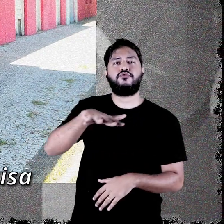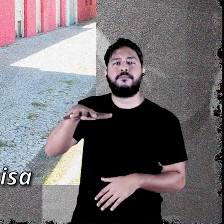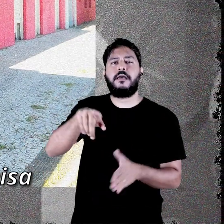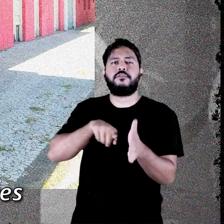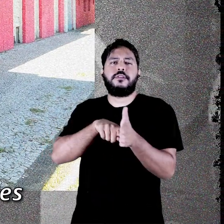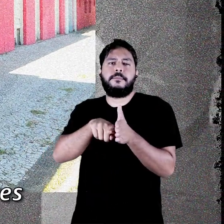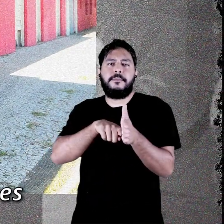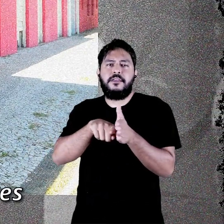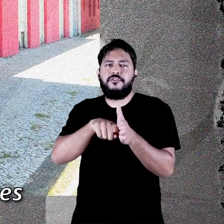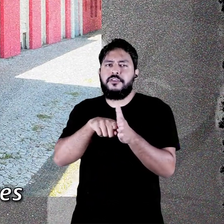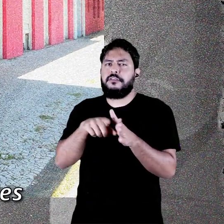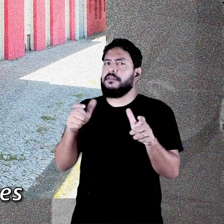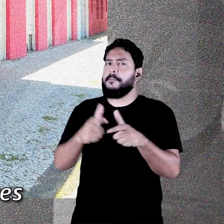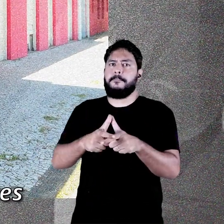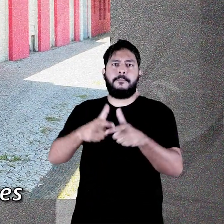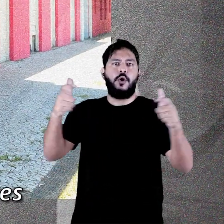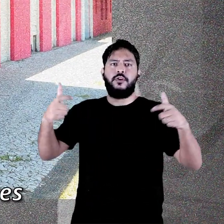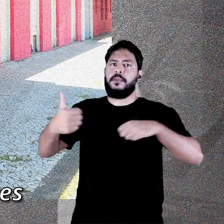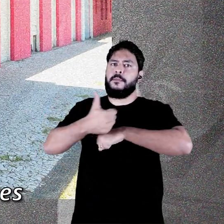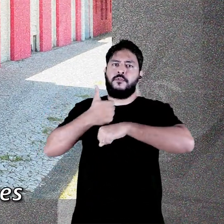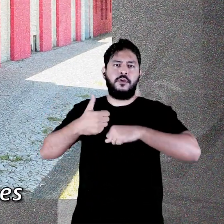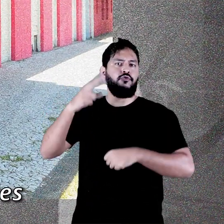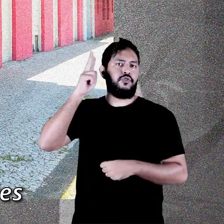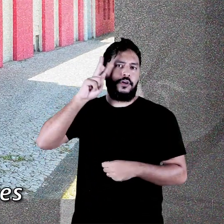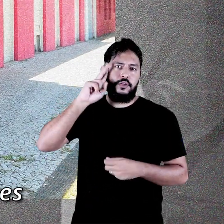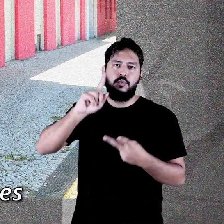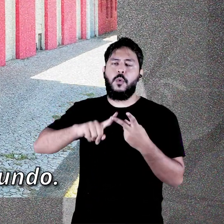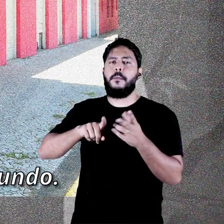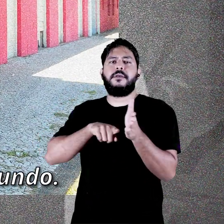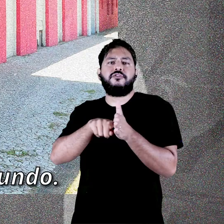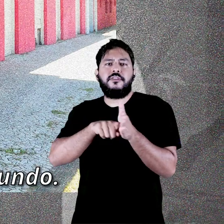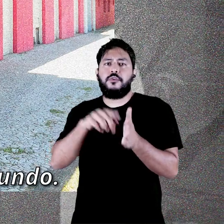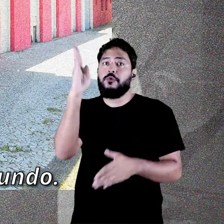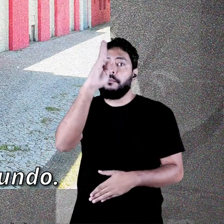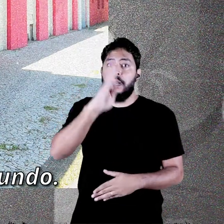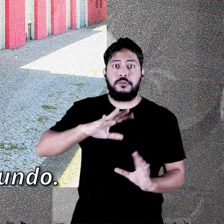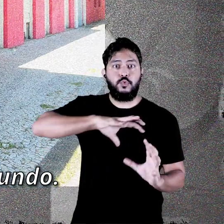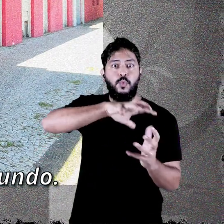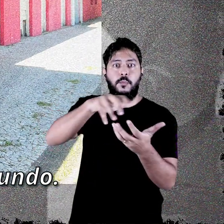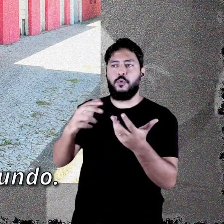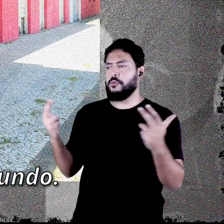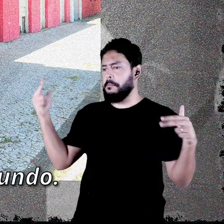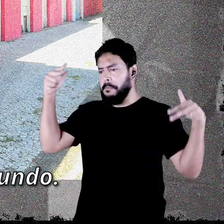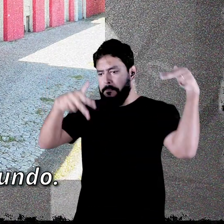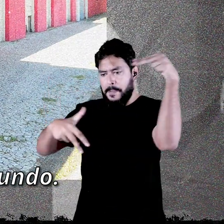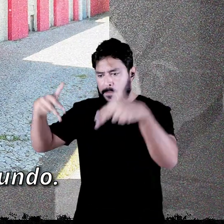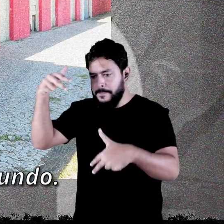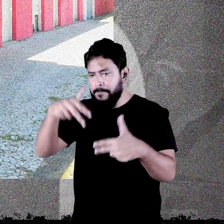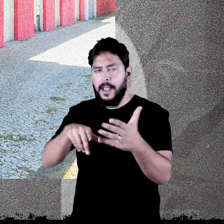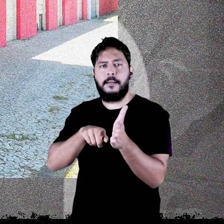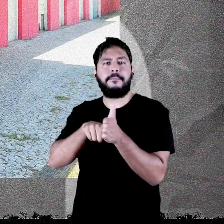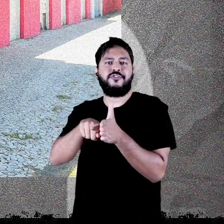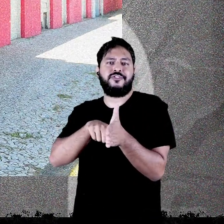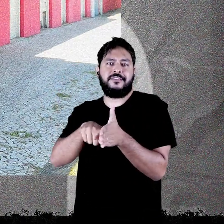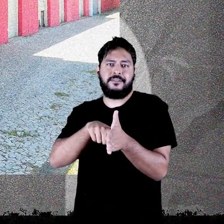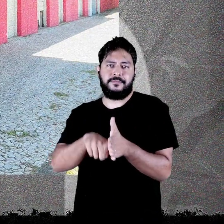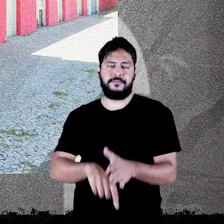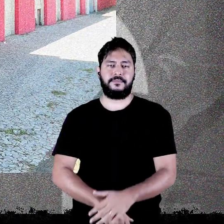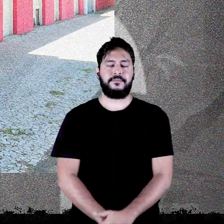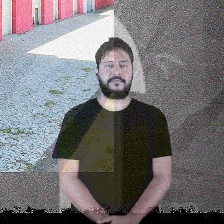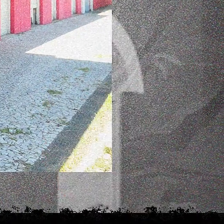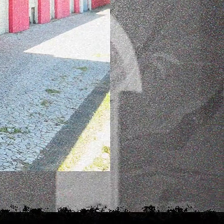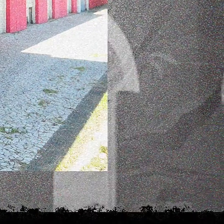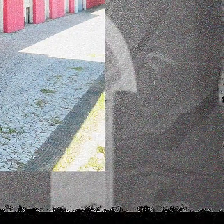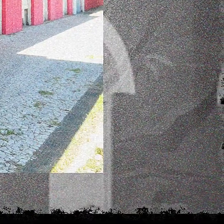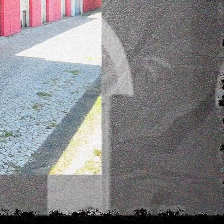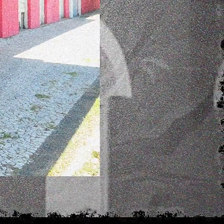de pesquisa amplamente frequentado por historiadores e pesquisadores de diversas regiões do Brasil e do mundo. Em frente ao Memorial da